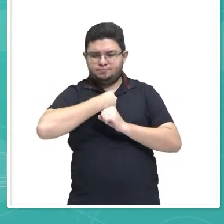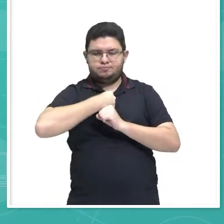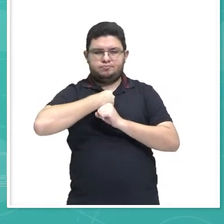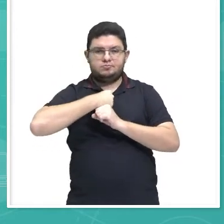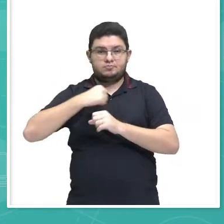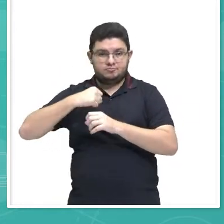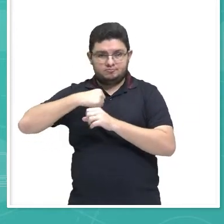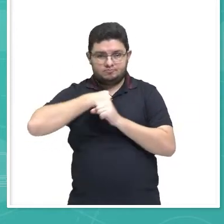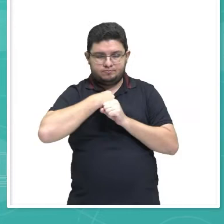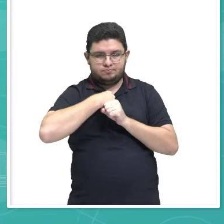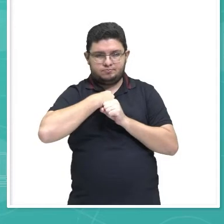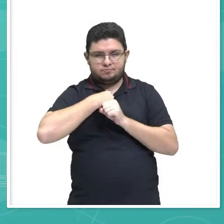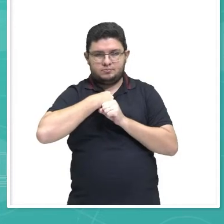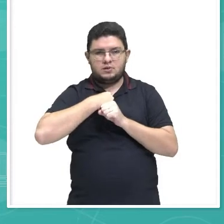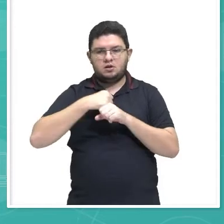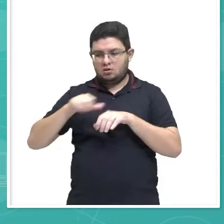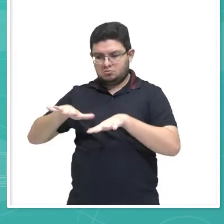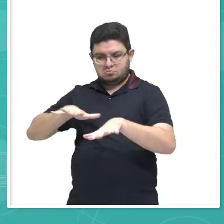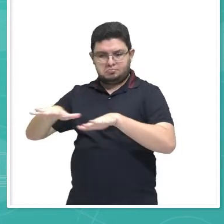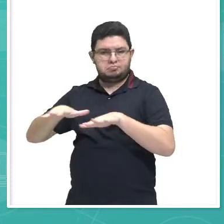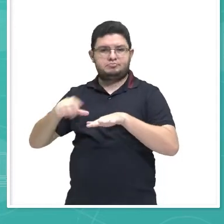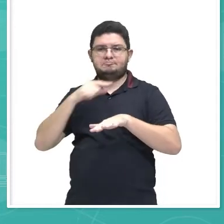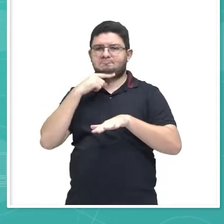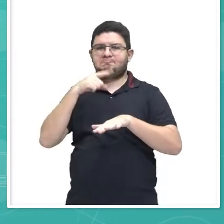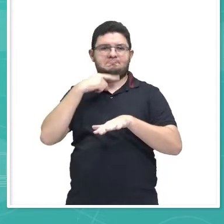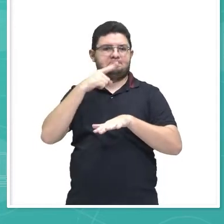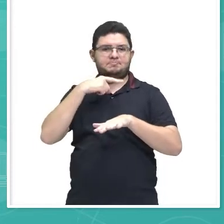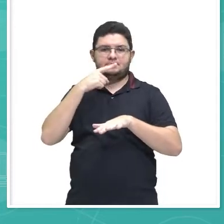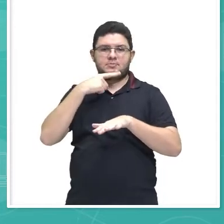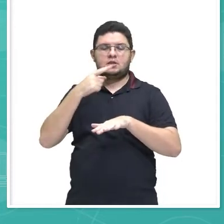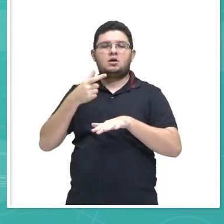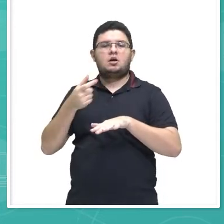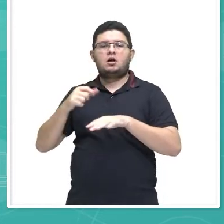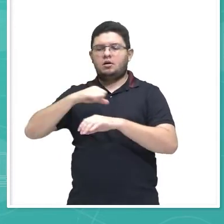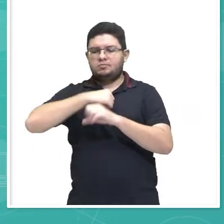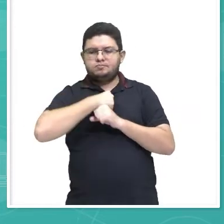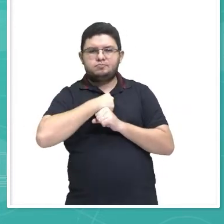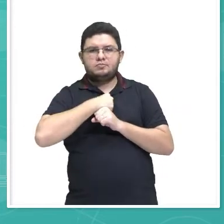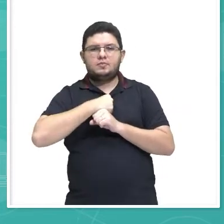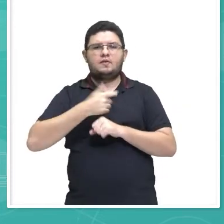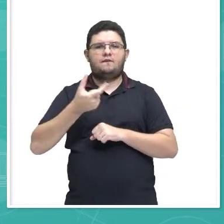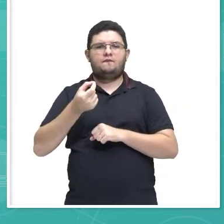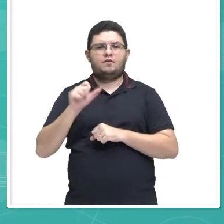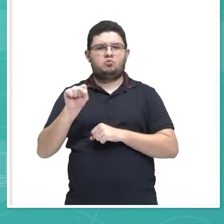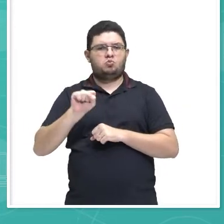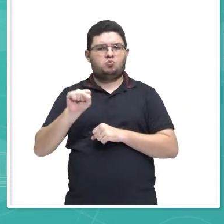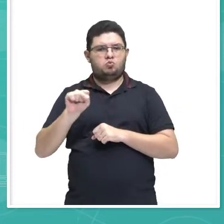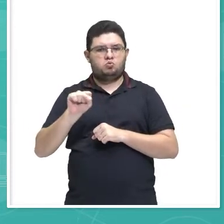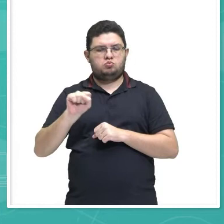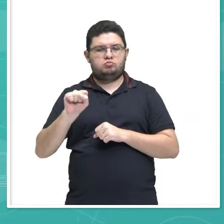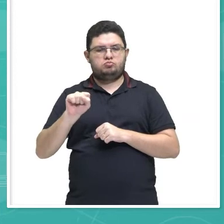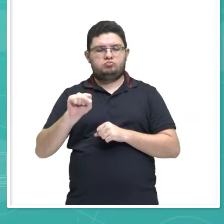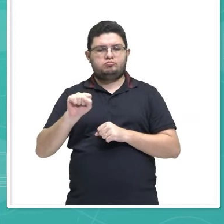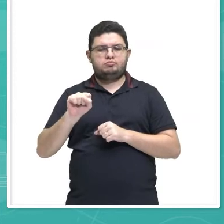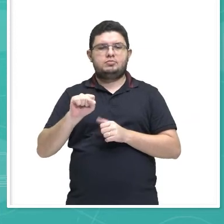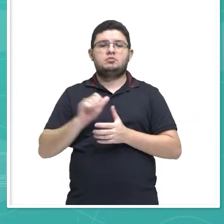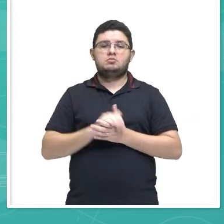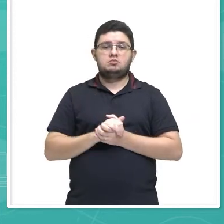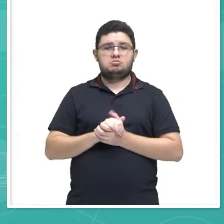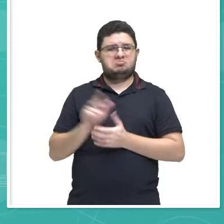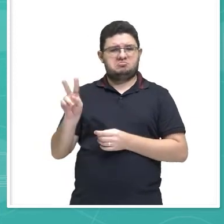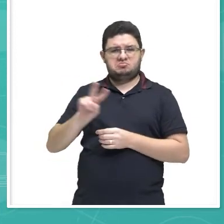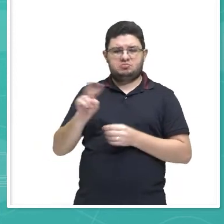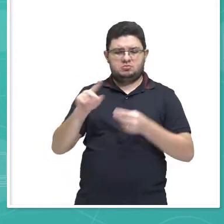que imobiliza o adversário por 20 segundos. Então, são essas duas formas de realizar um